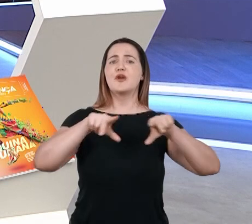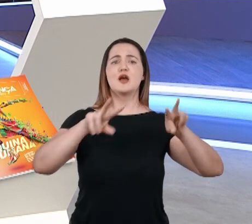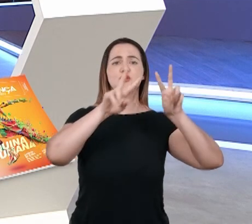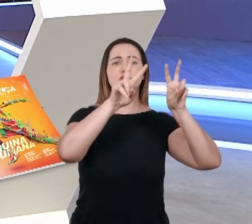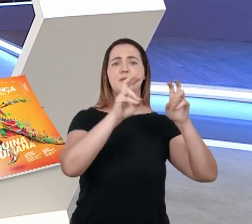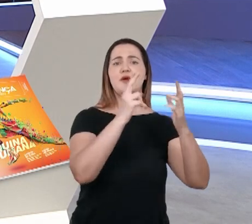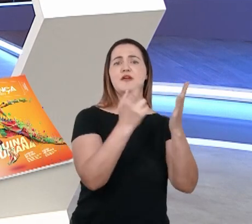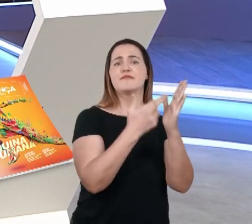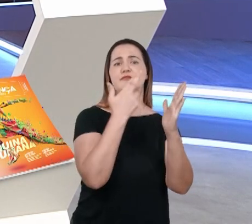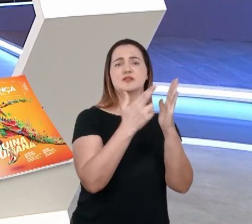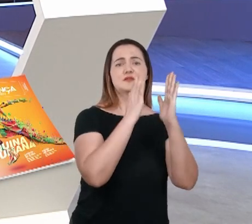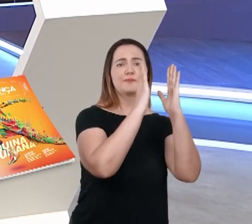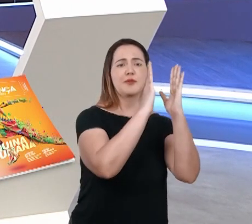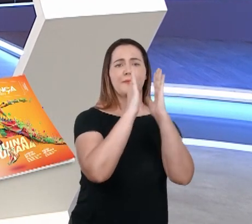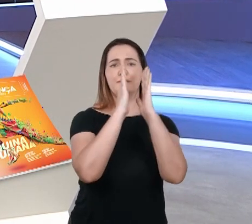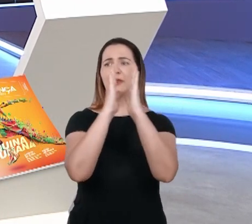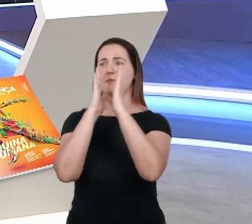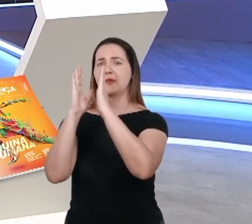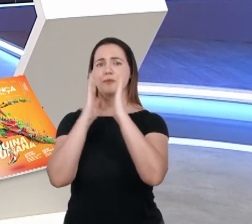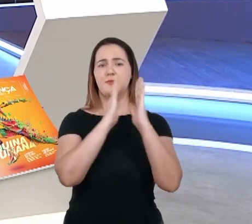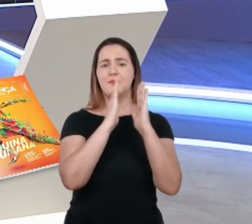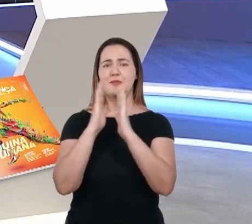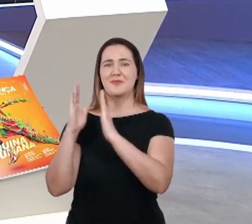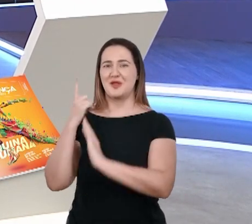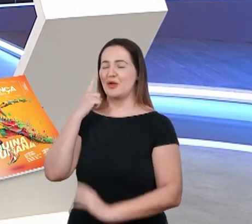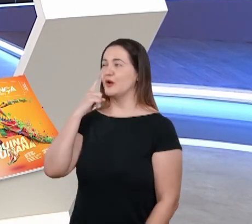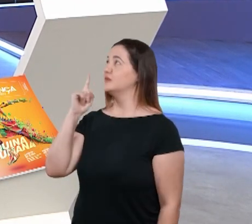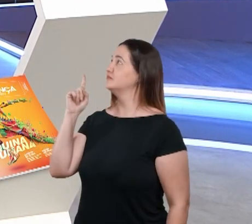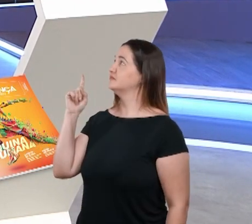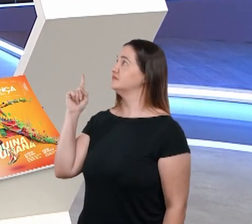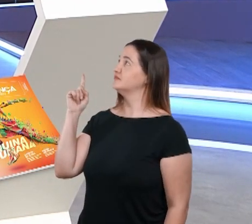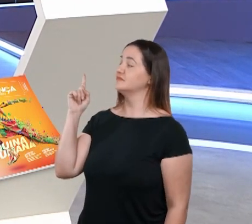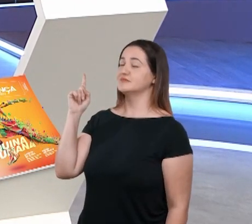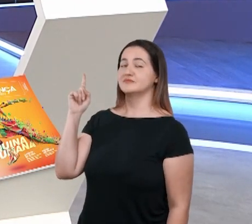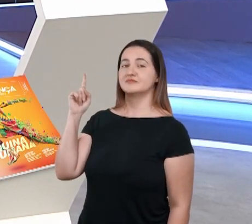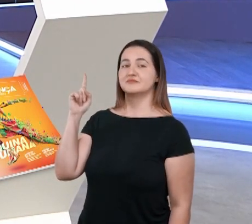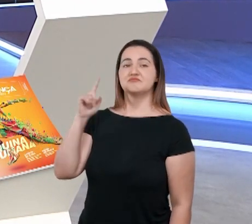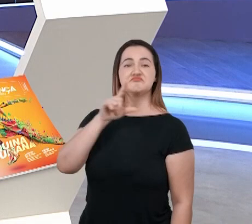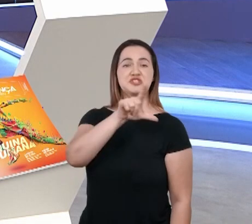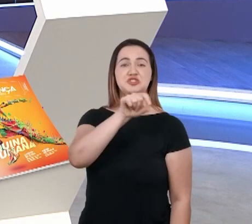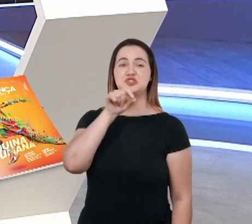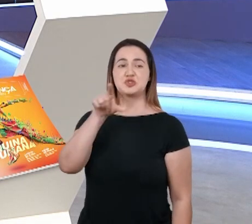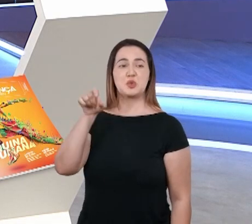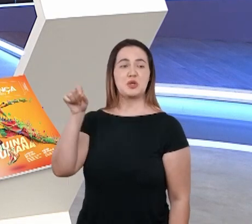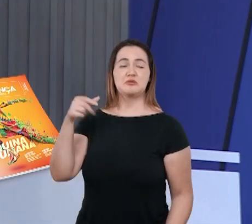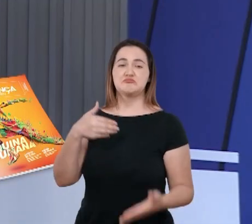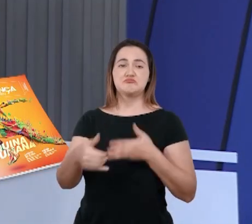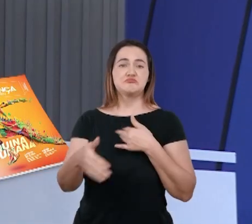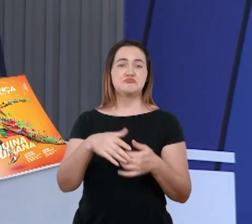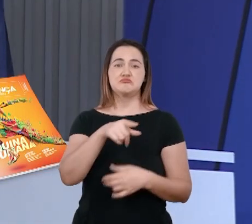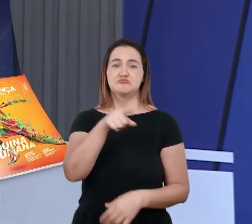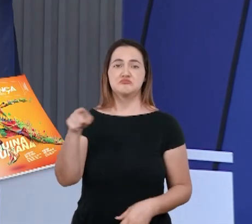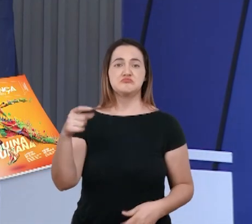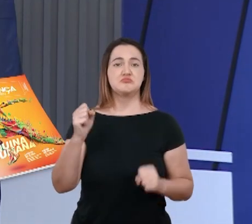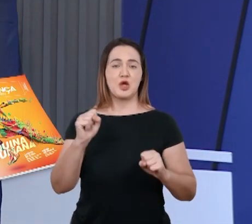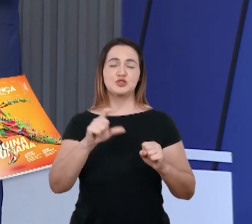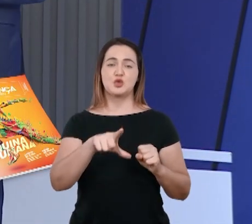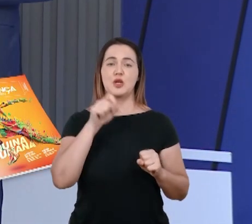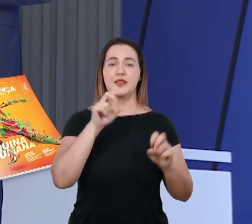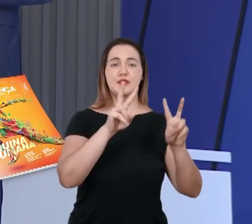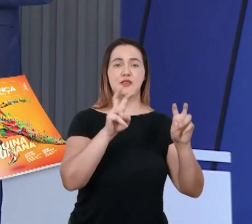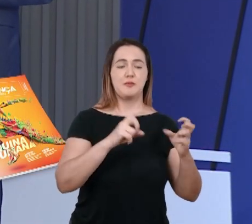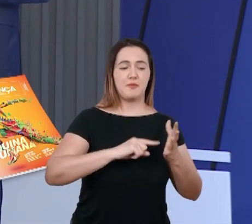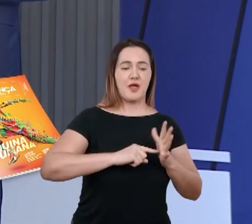que existem vários estudos bíblicos aqui à sua disposição. você pode escolher o estudo